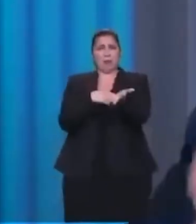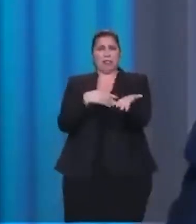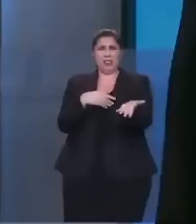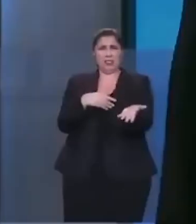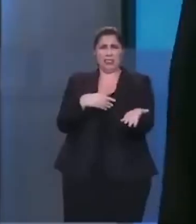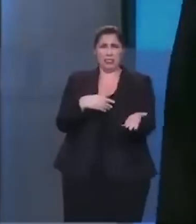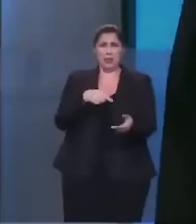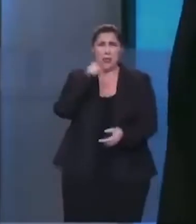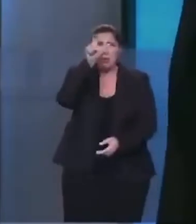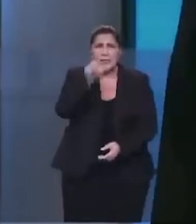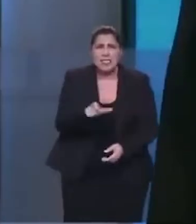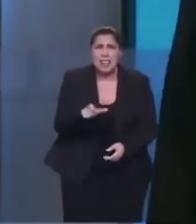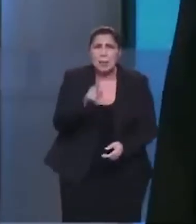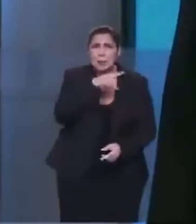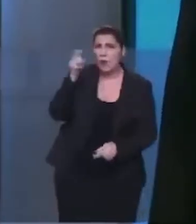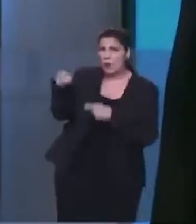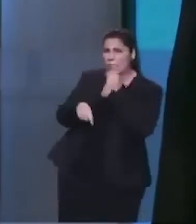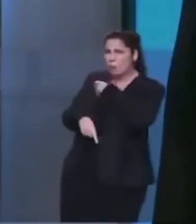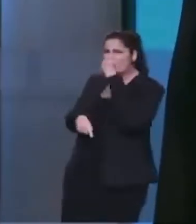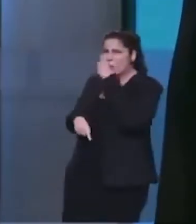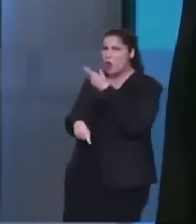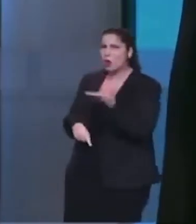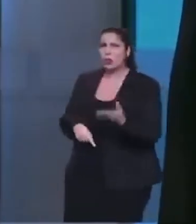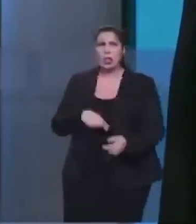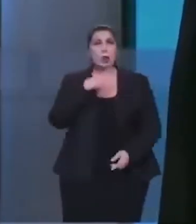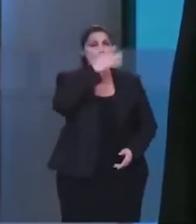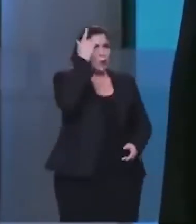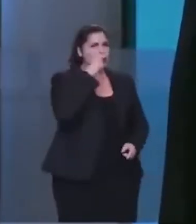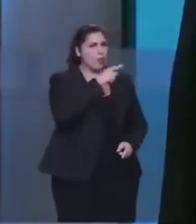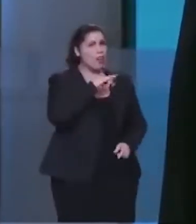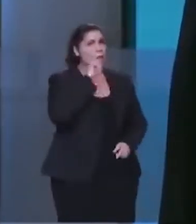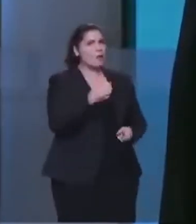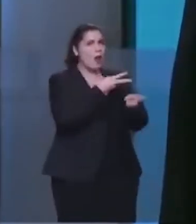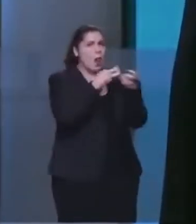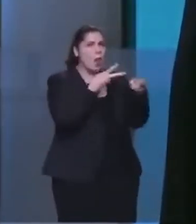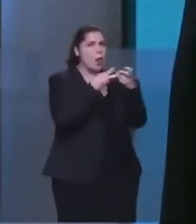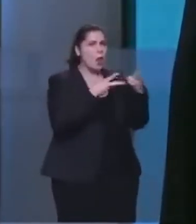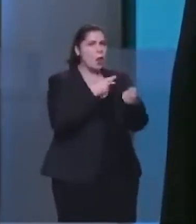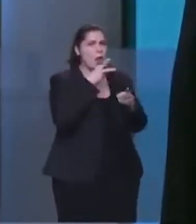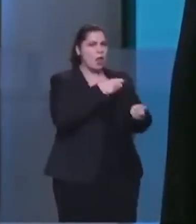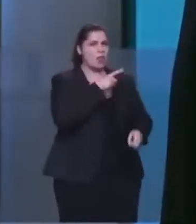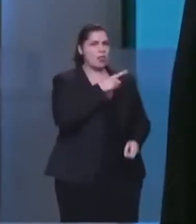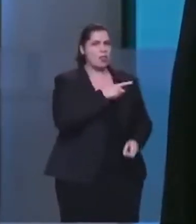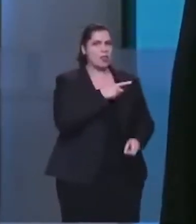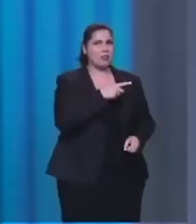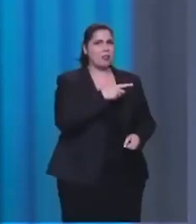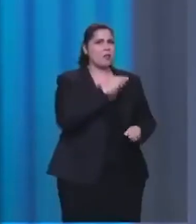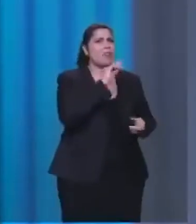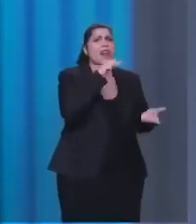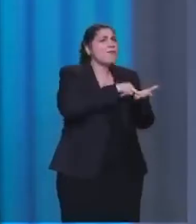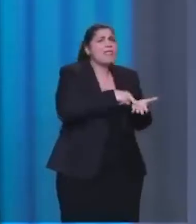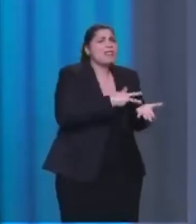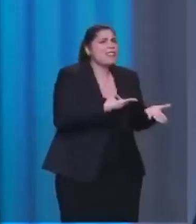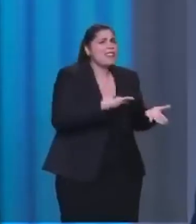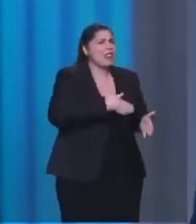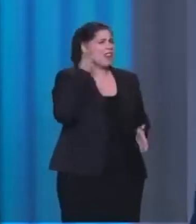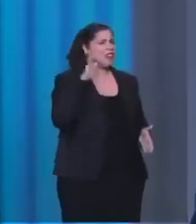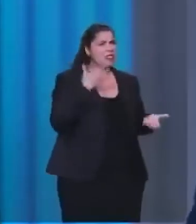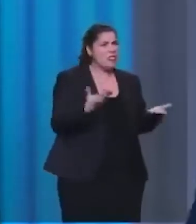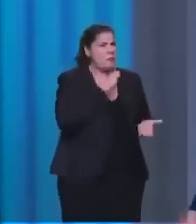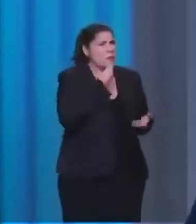gente mentirosa. Você que mente. De gente que tenta tirar proveito. Você nem deveria se apresentar aqui como